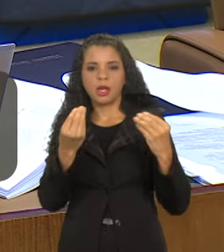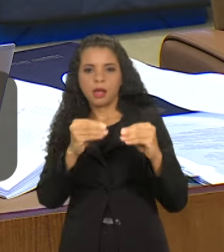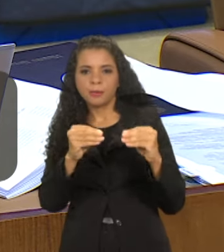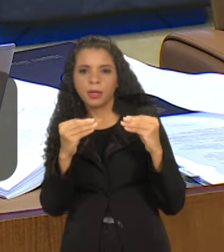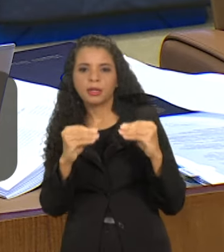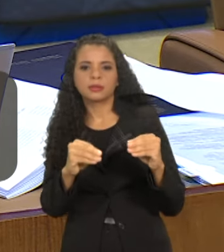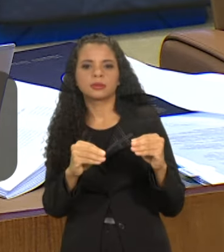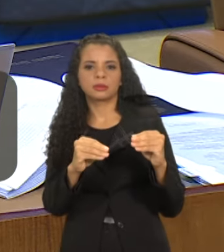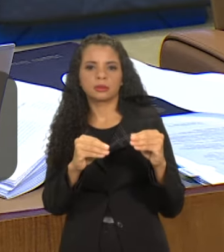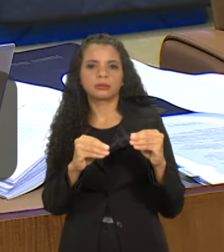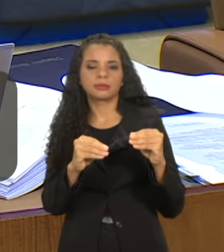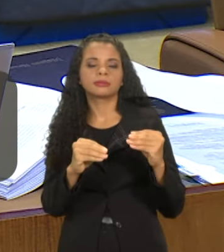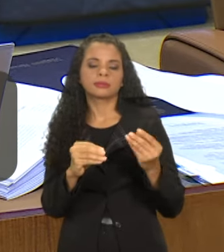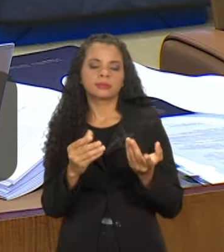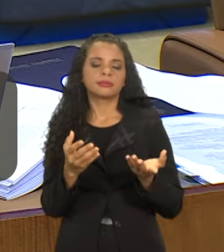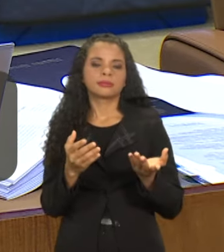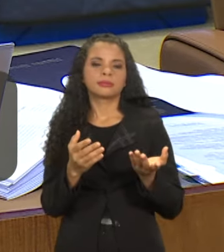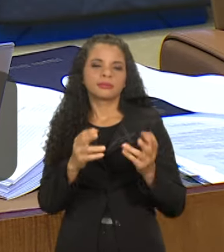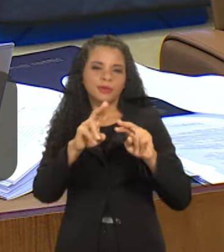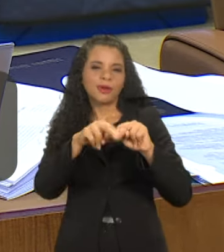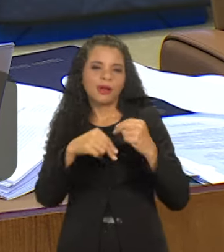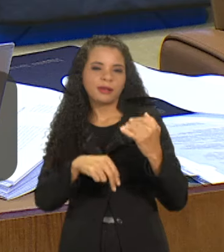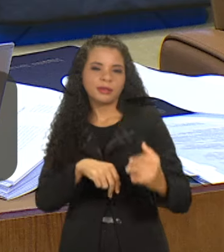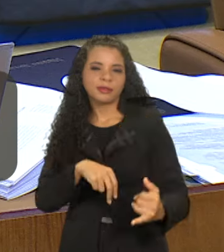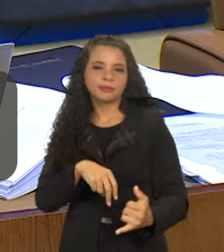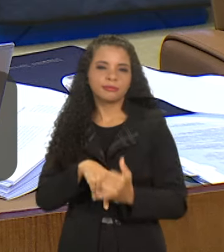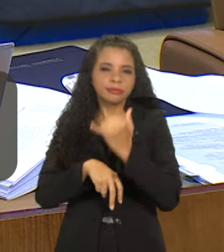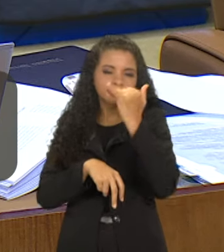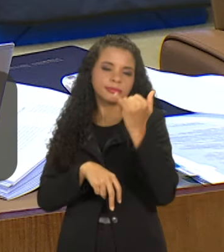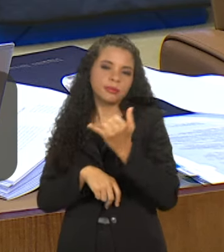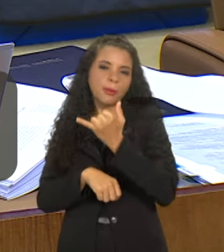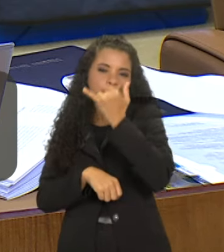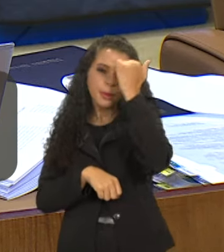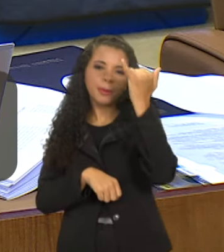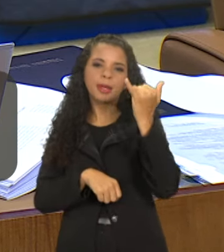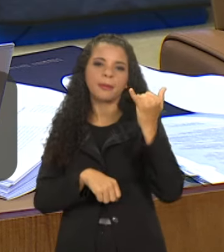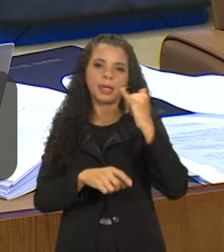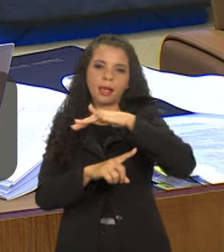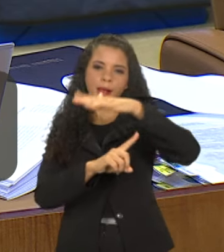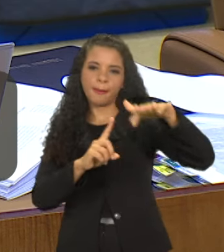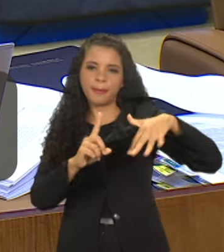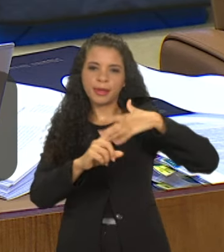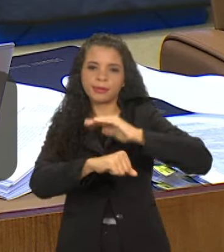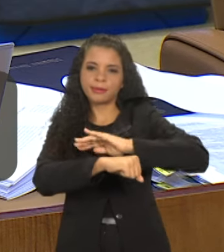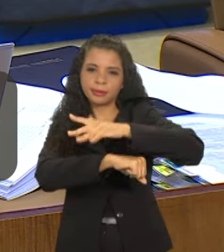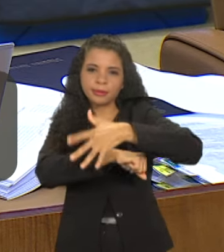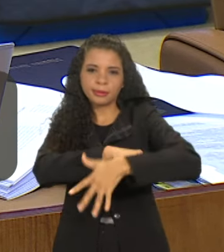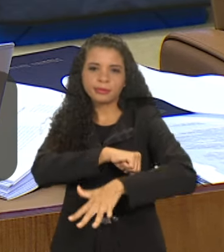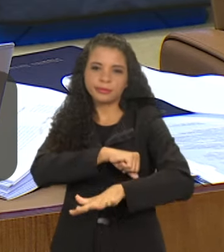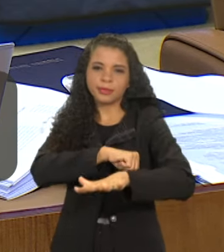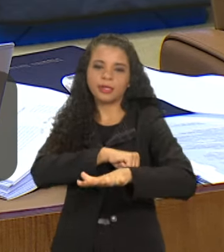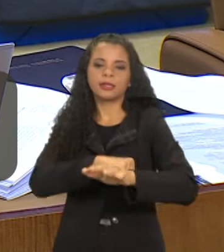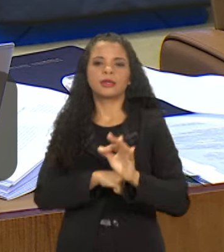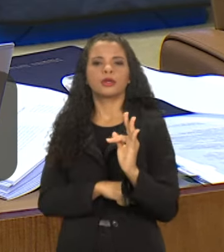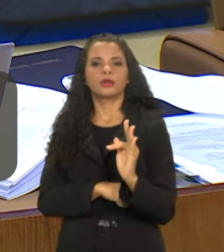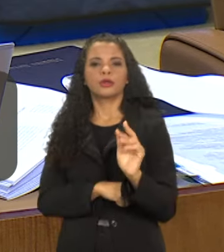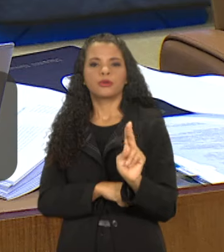barragem do Fundão, um dos maiores acidentes ambientais, não só do Brasil, mas do mundo,